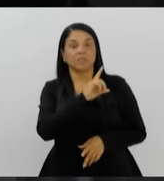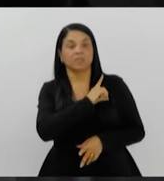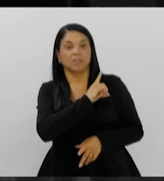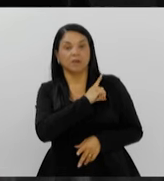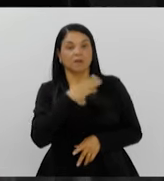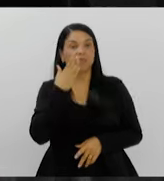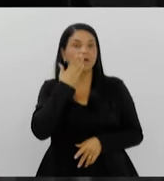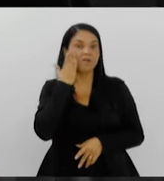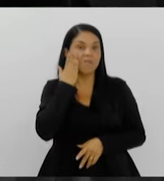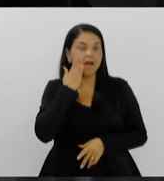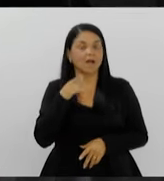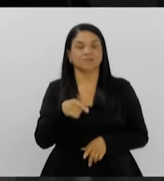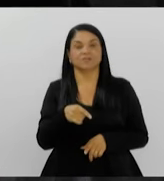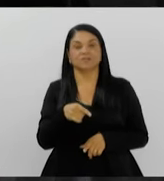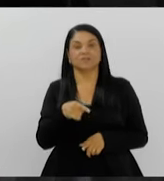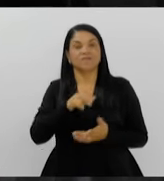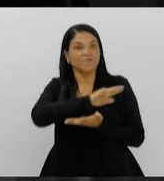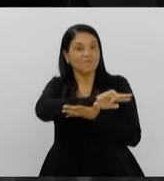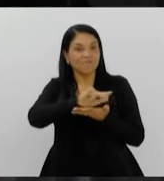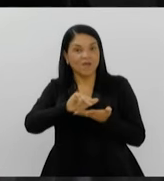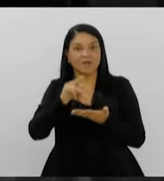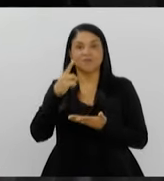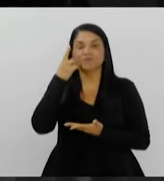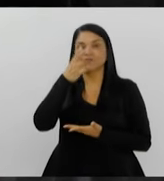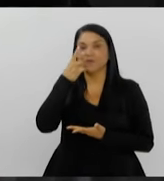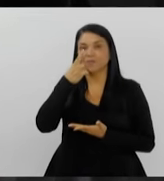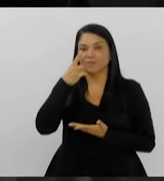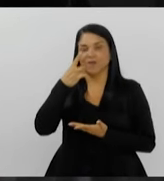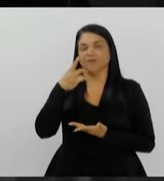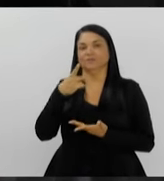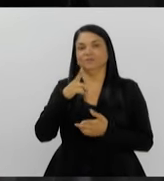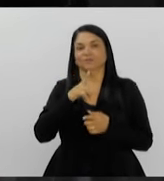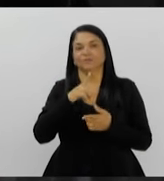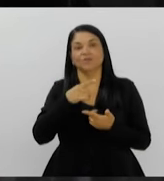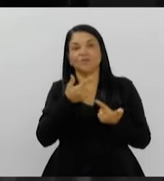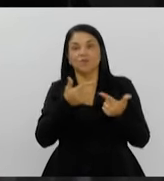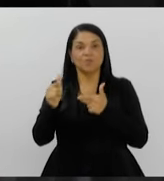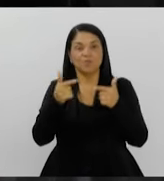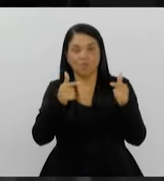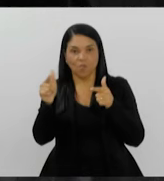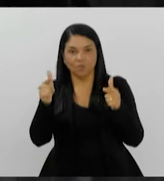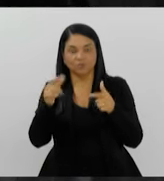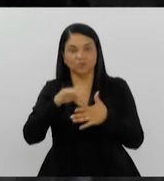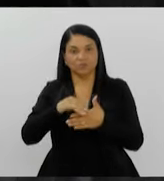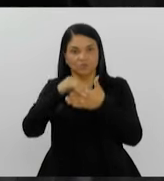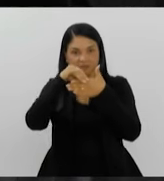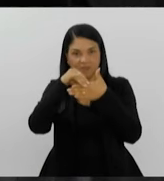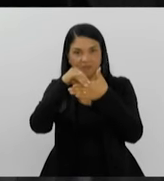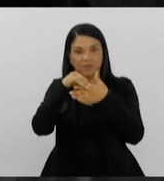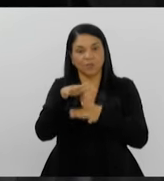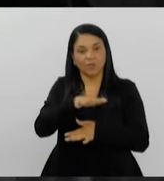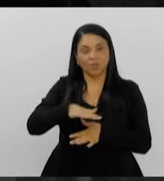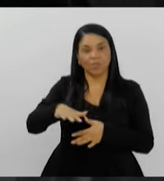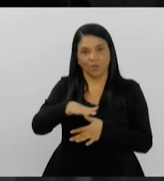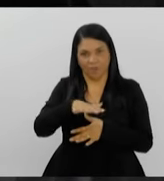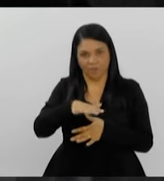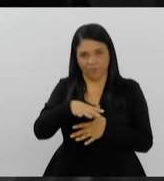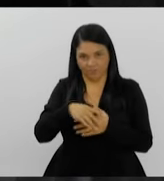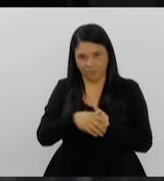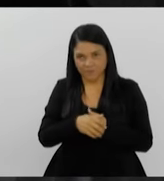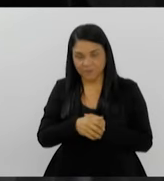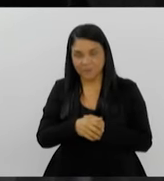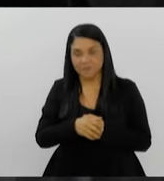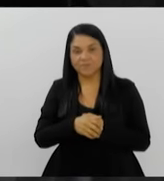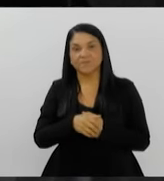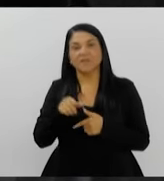eleição contra diversos deputados conservadores contra outras lideranças do campo conservador que ele